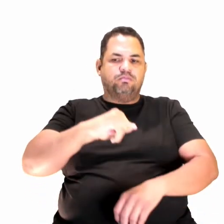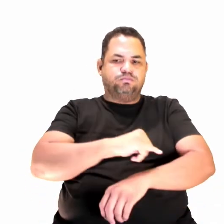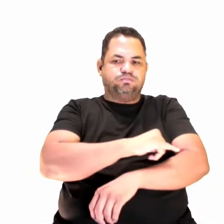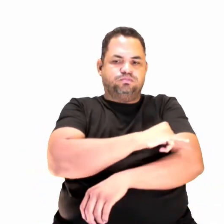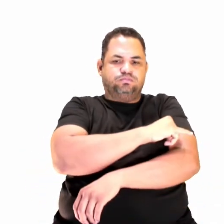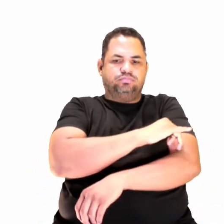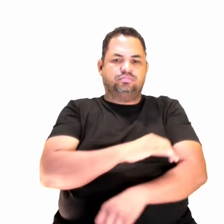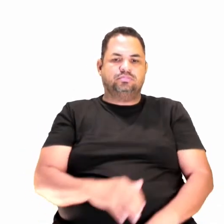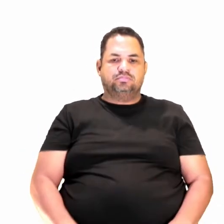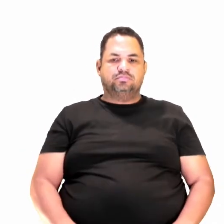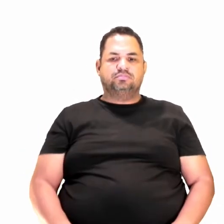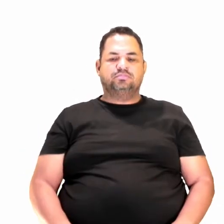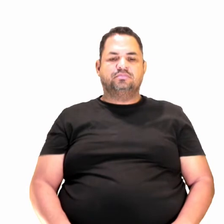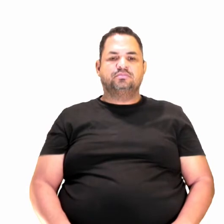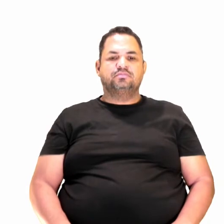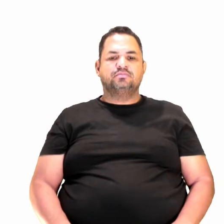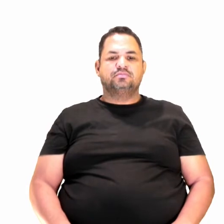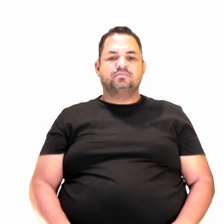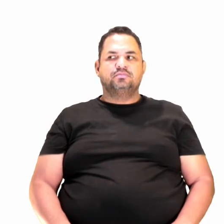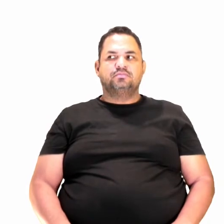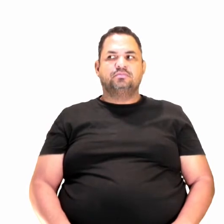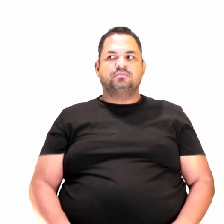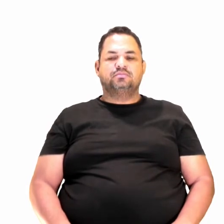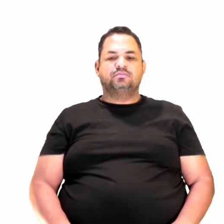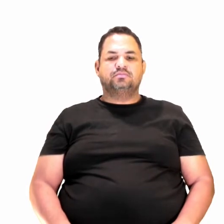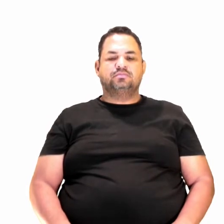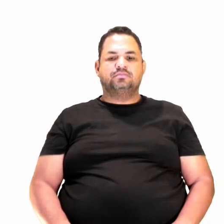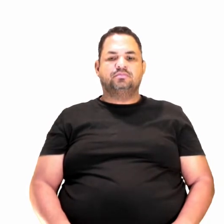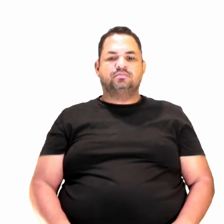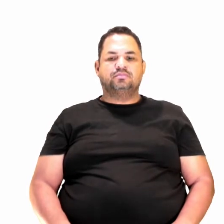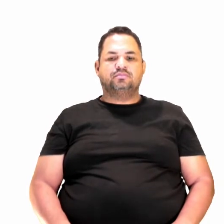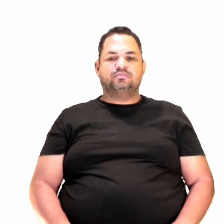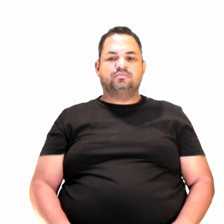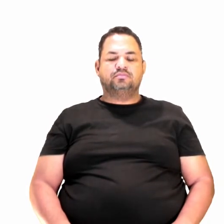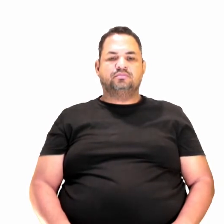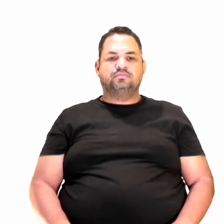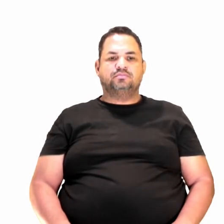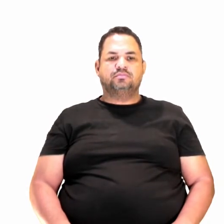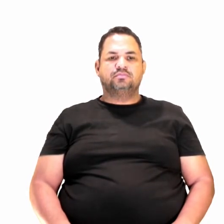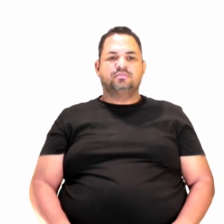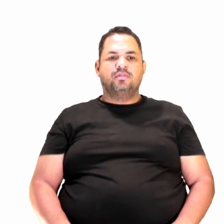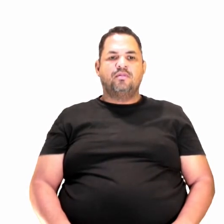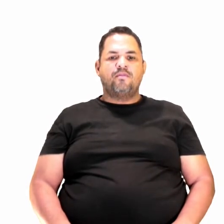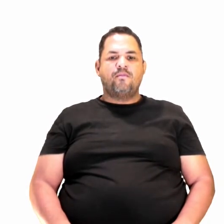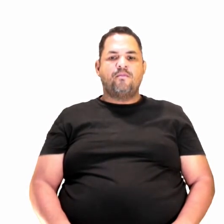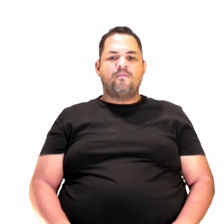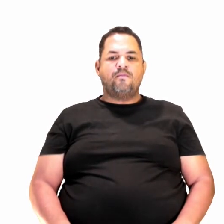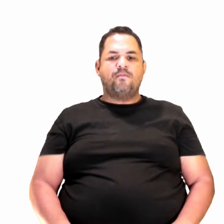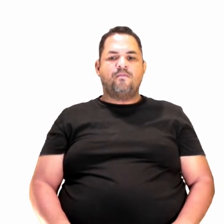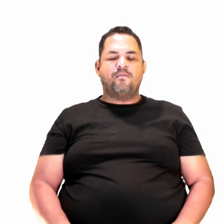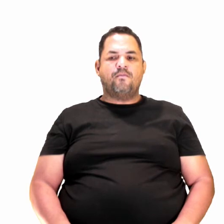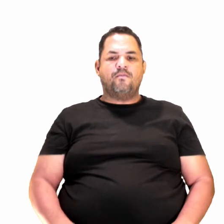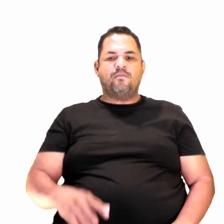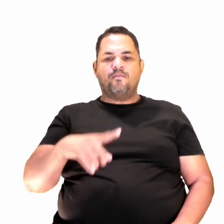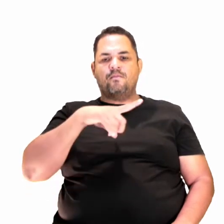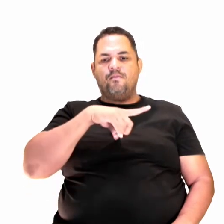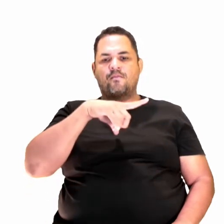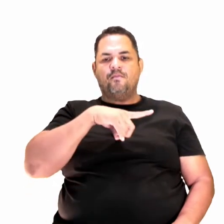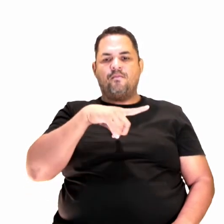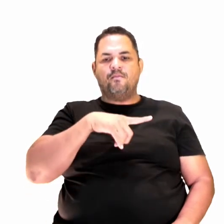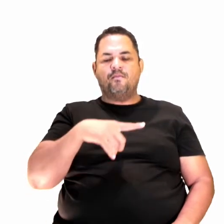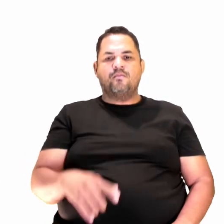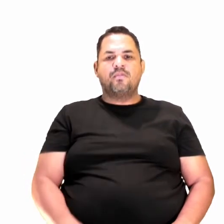usa beautiful. Mas neste caso, beautiful é somente para mulheres. E claro, coisas também,